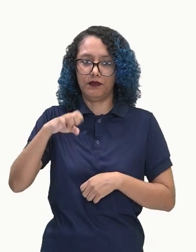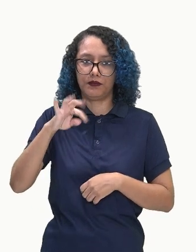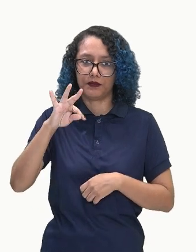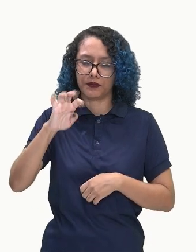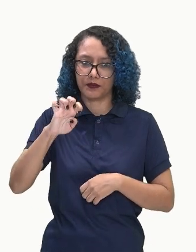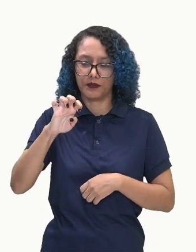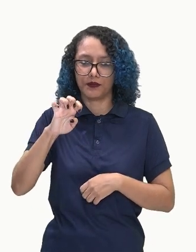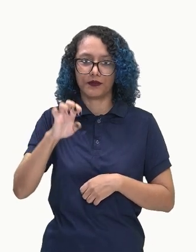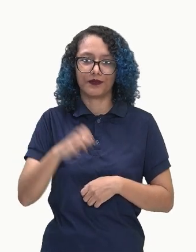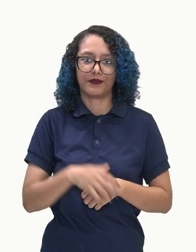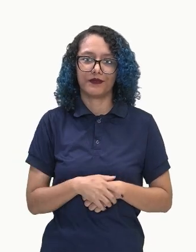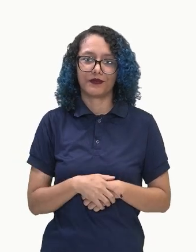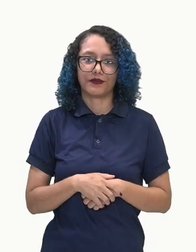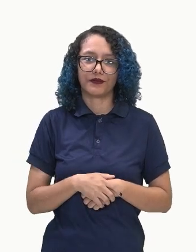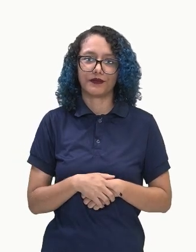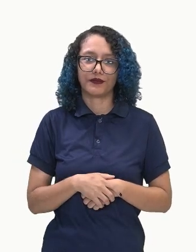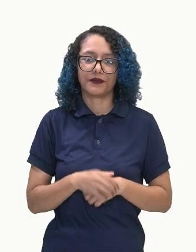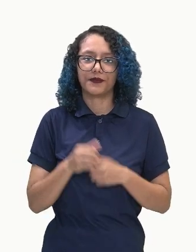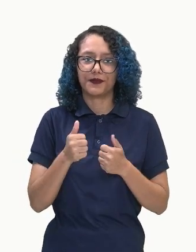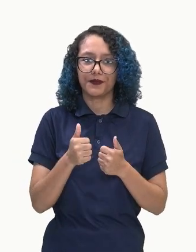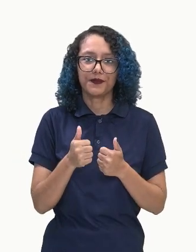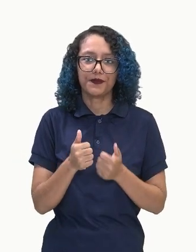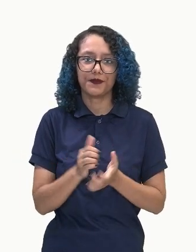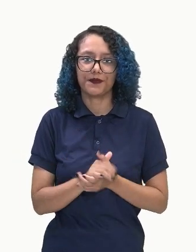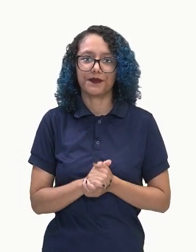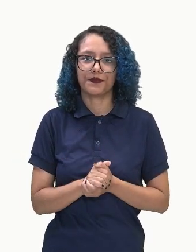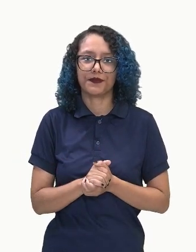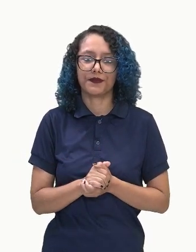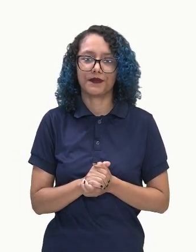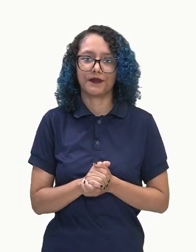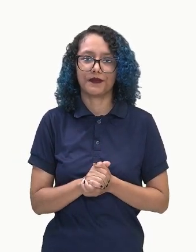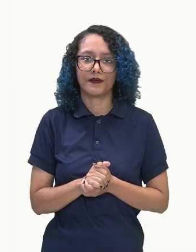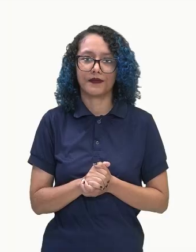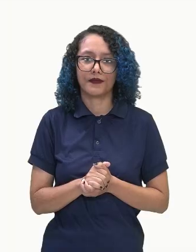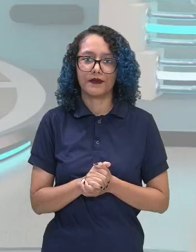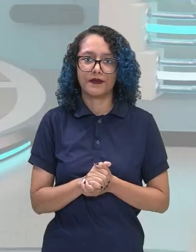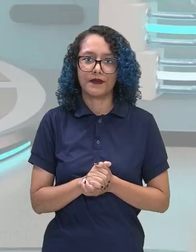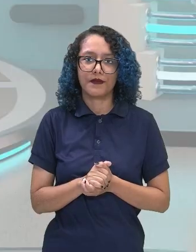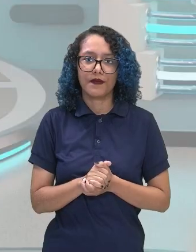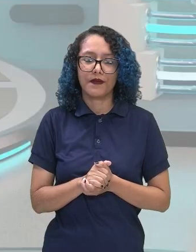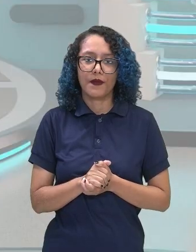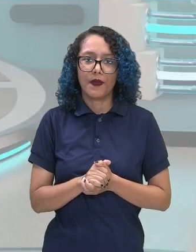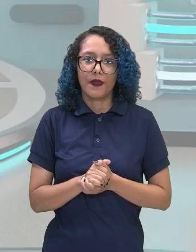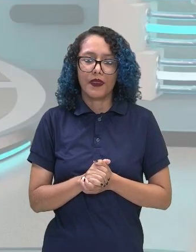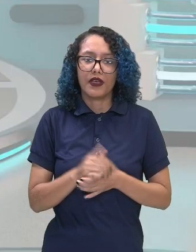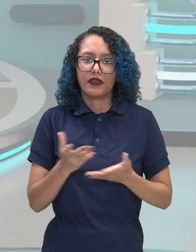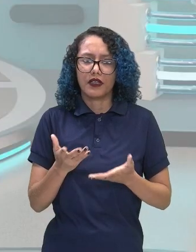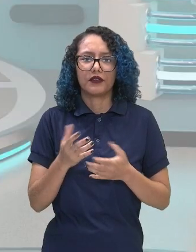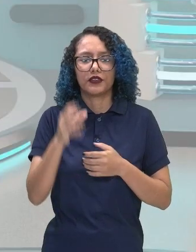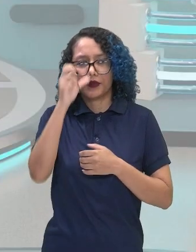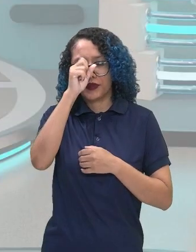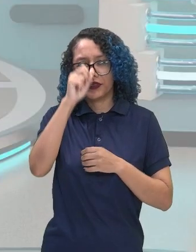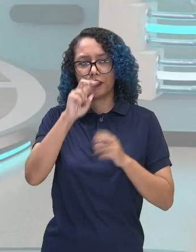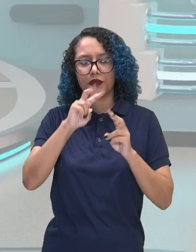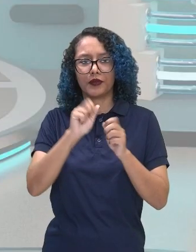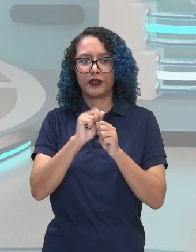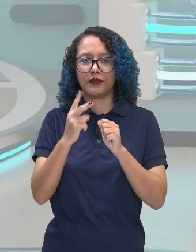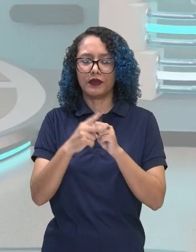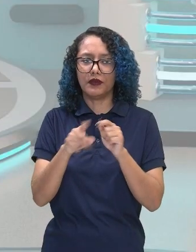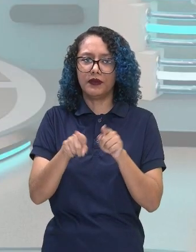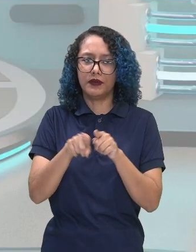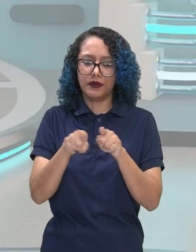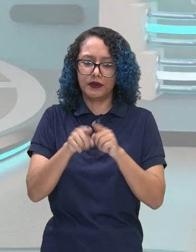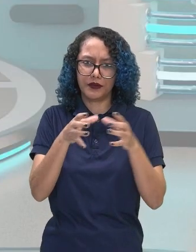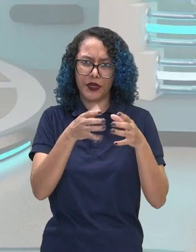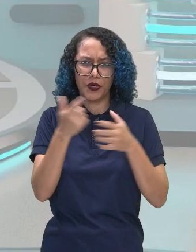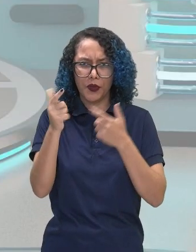língua portuguesa. Tá certo, gente? Então, assim, olha só, nós vimos os advérbios, vimos outras classes gramaticais